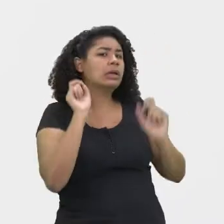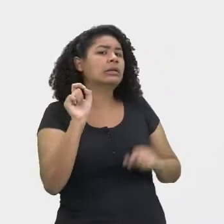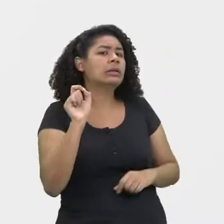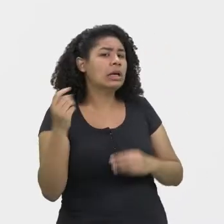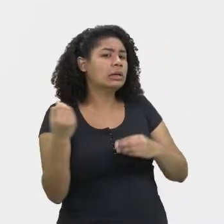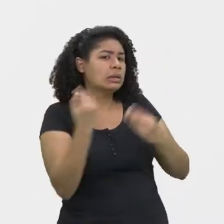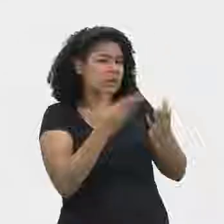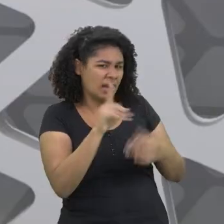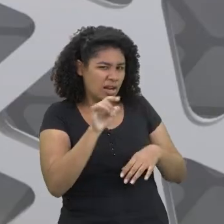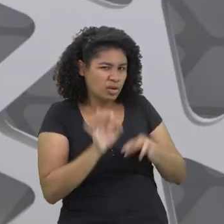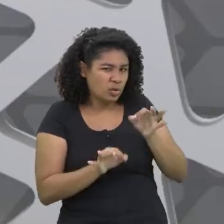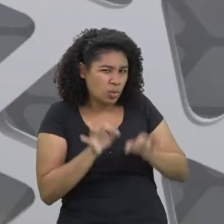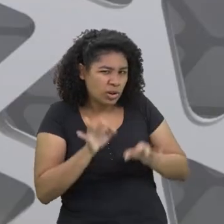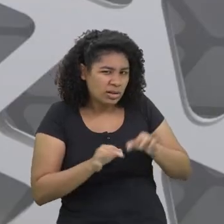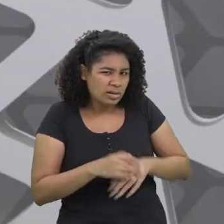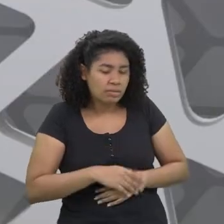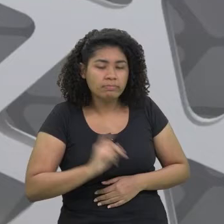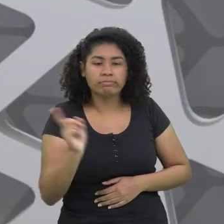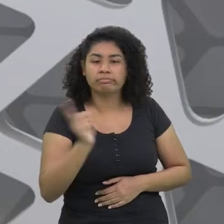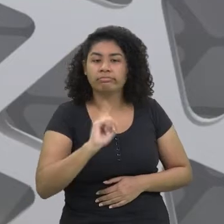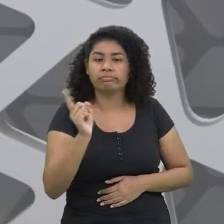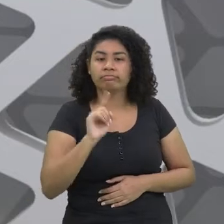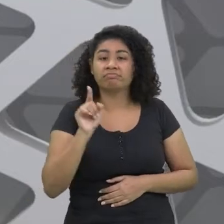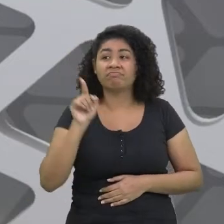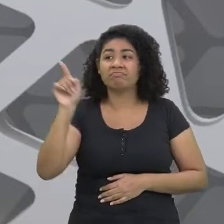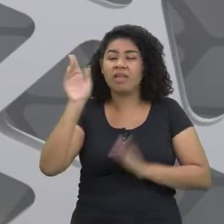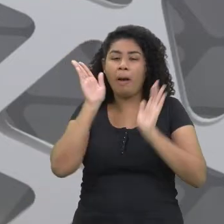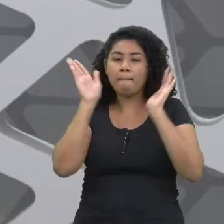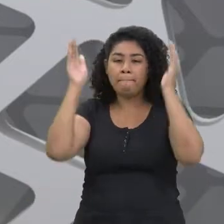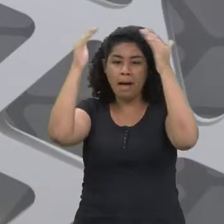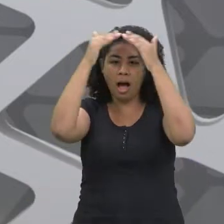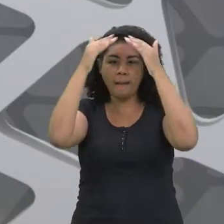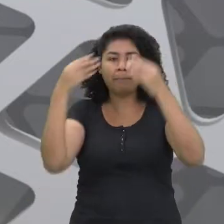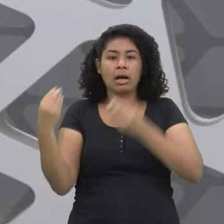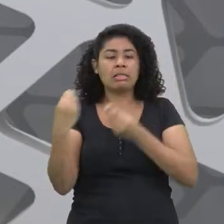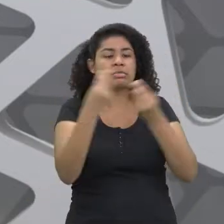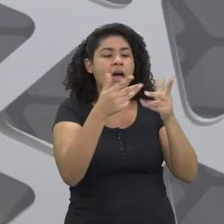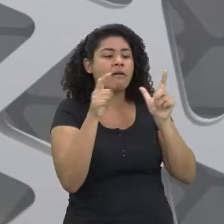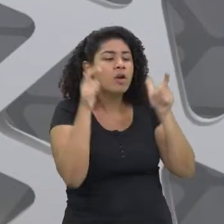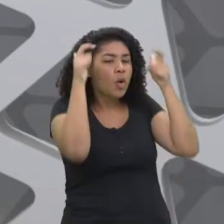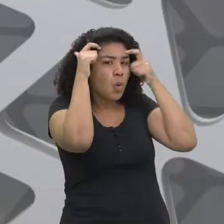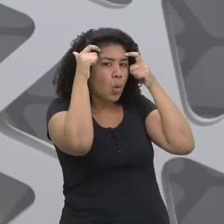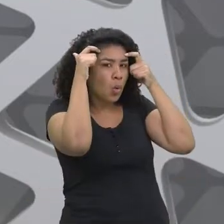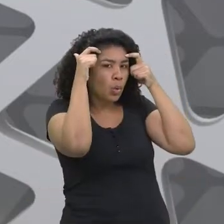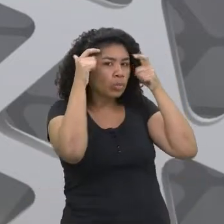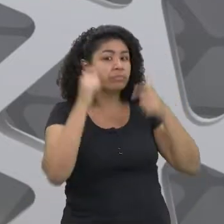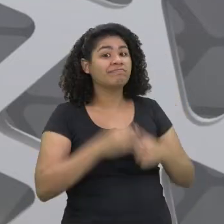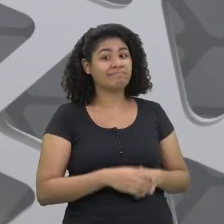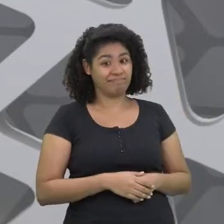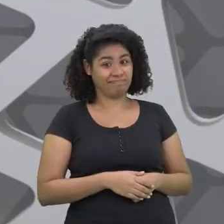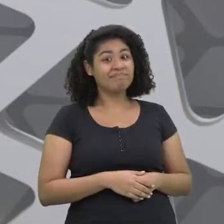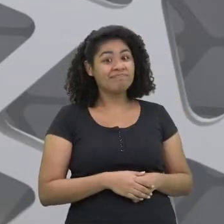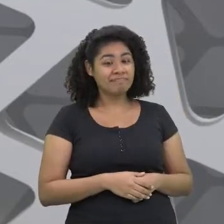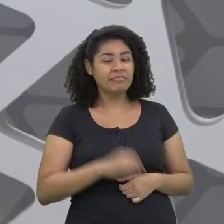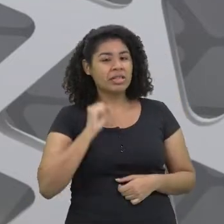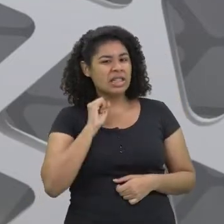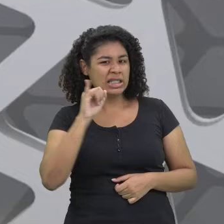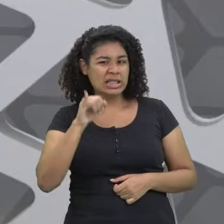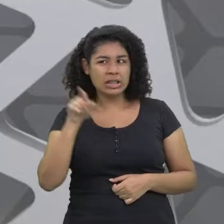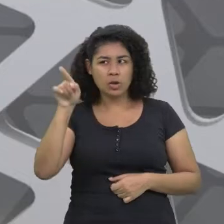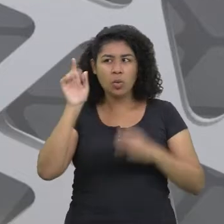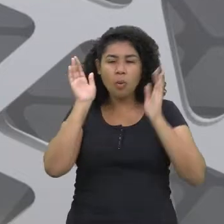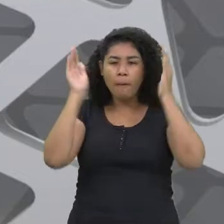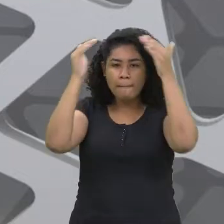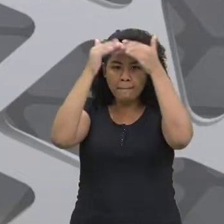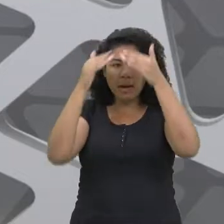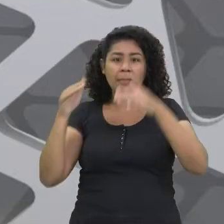o juiz não que ia lá fazer isso. Era quem? O próprio Papa, tá? E se por acaso o Papa não chegasse